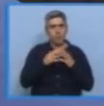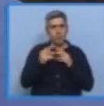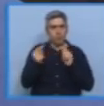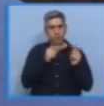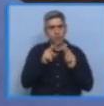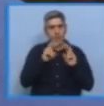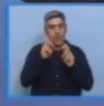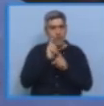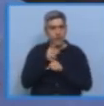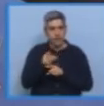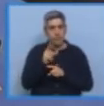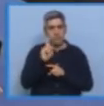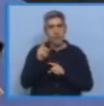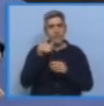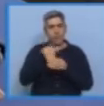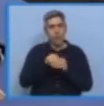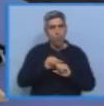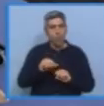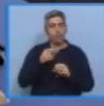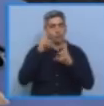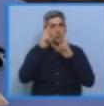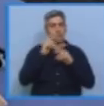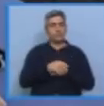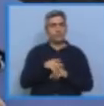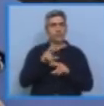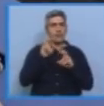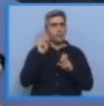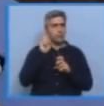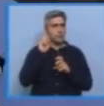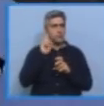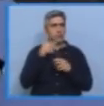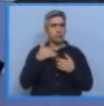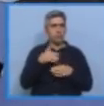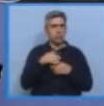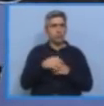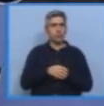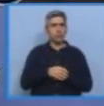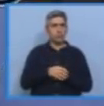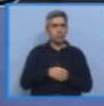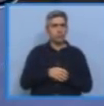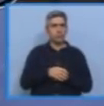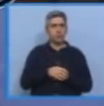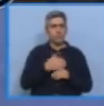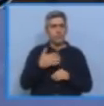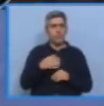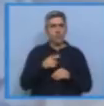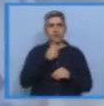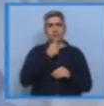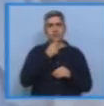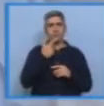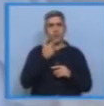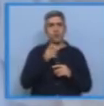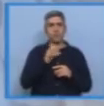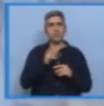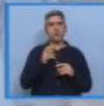discussão da eutanásia, que votem contra. São temas particularmente importantes e abrangentes para não serem decididos